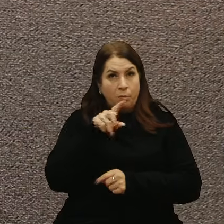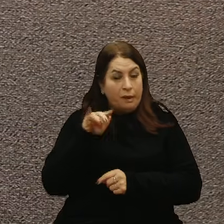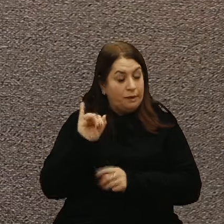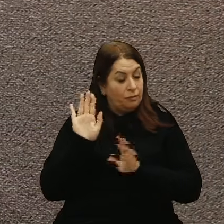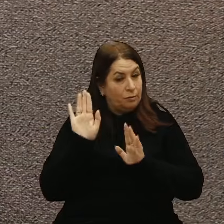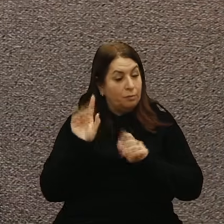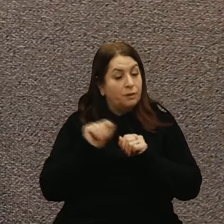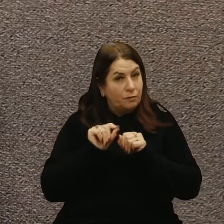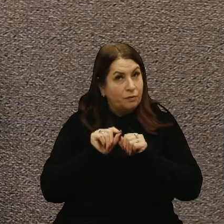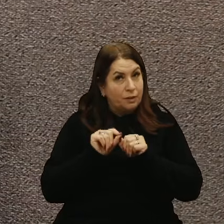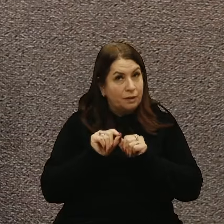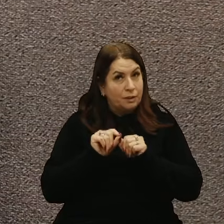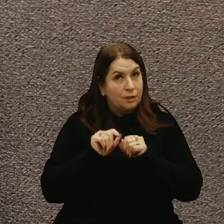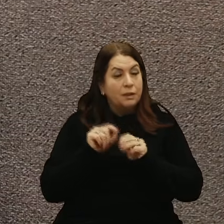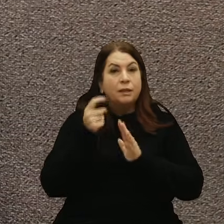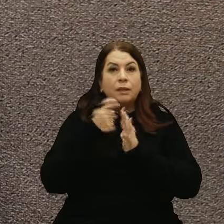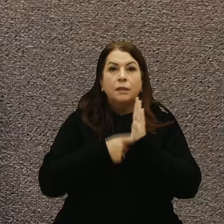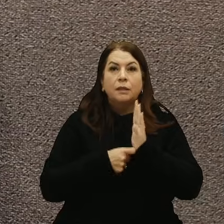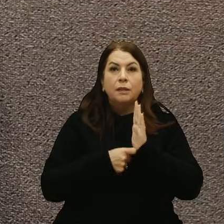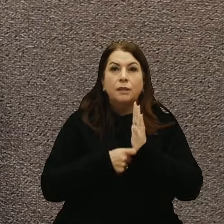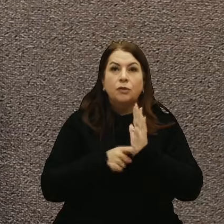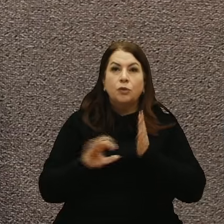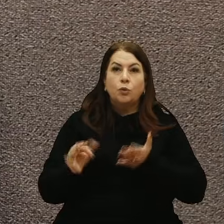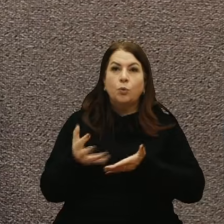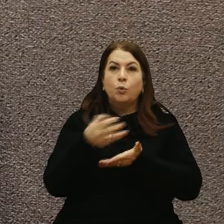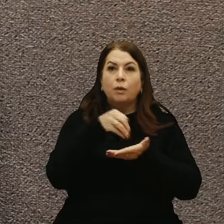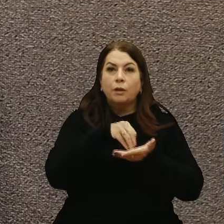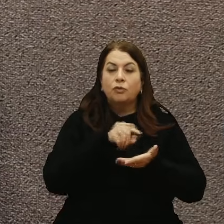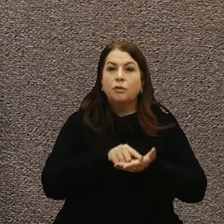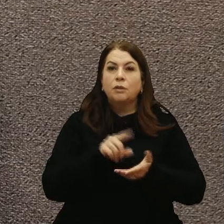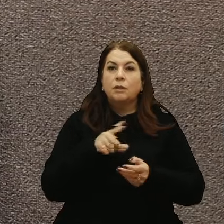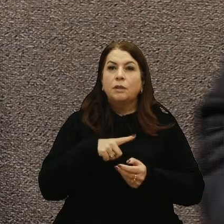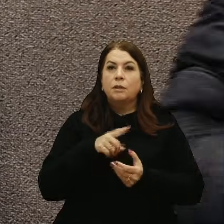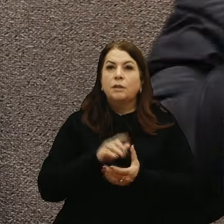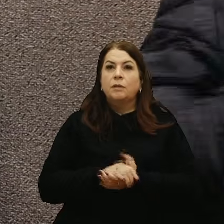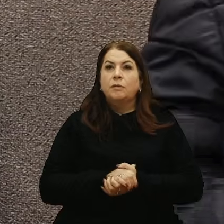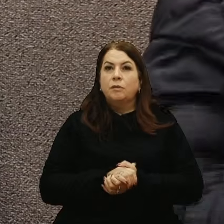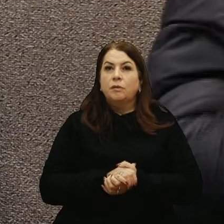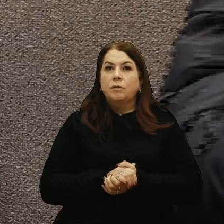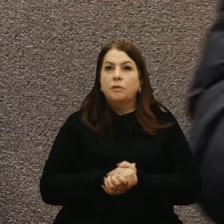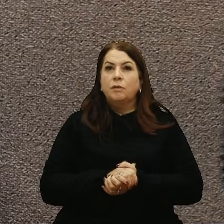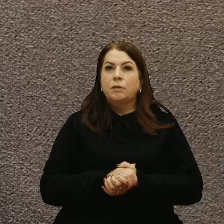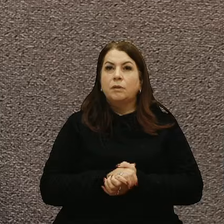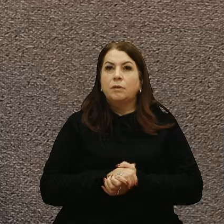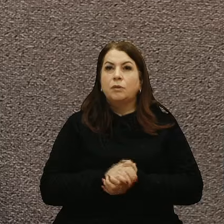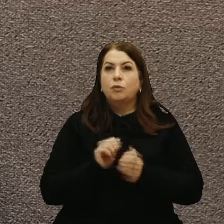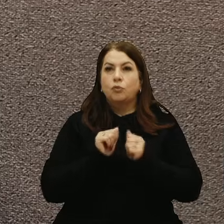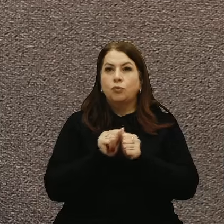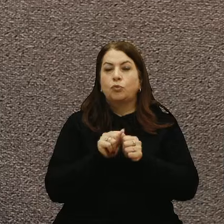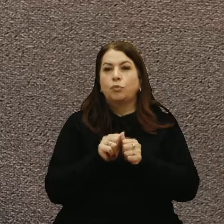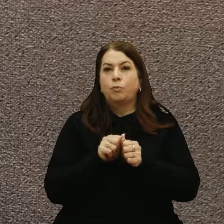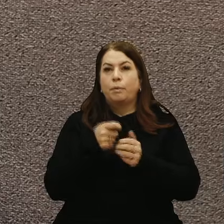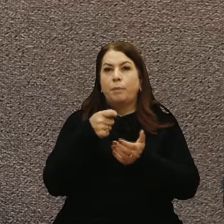indicação, de que a taxa da coleta de lixo deveria vir na conta do SAMAI.